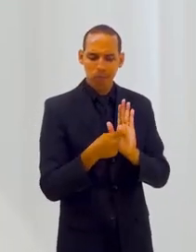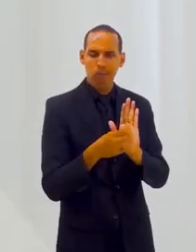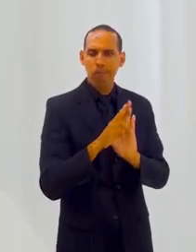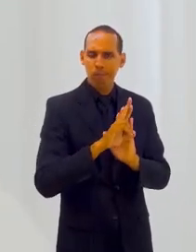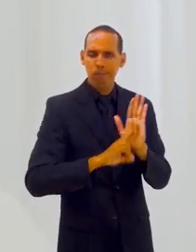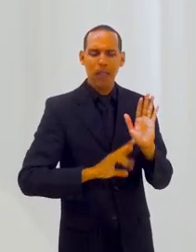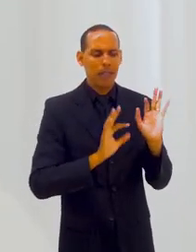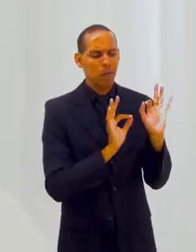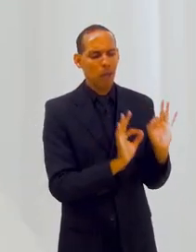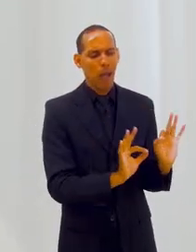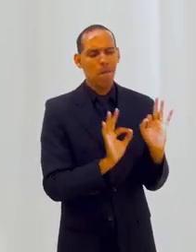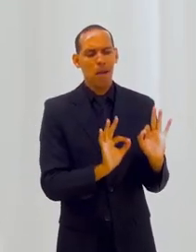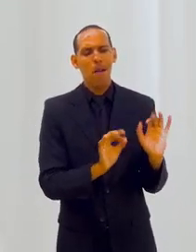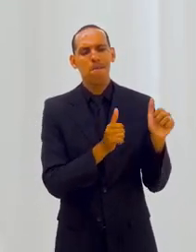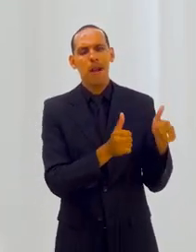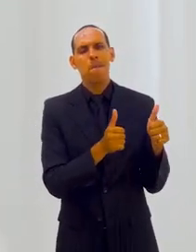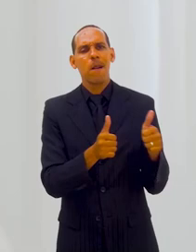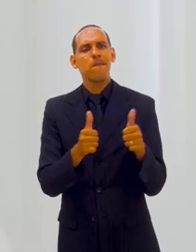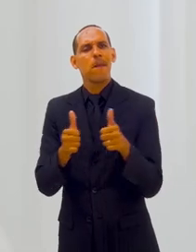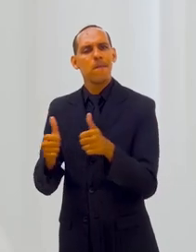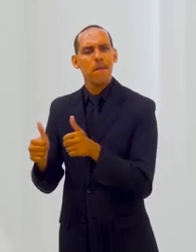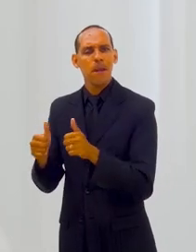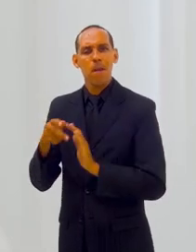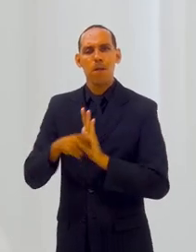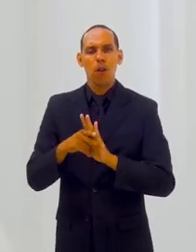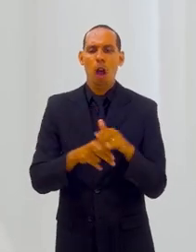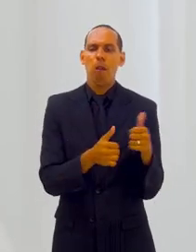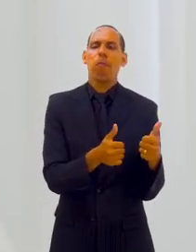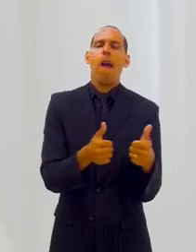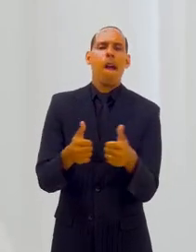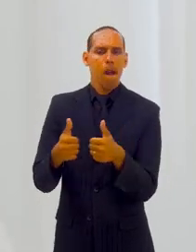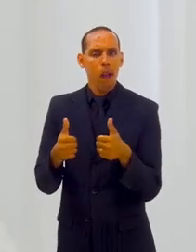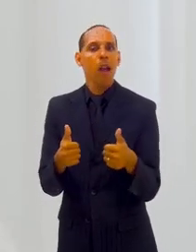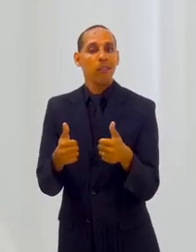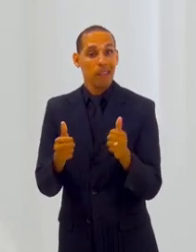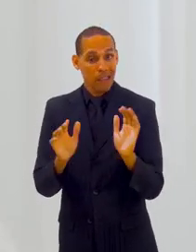a assertividade de um determinado projeto, né,